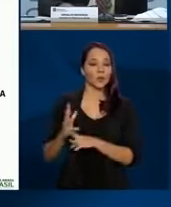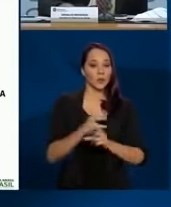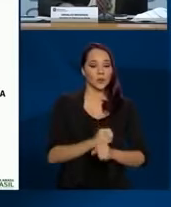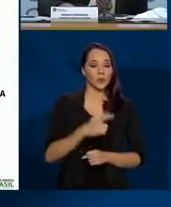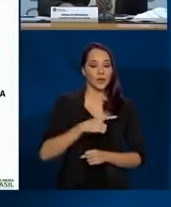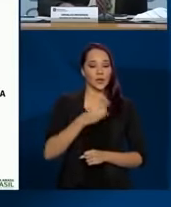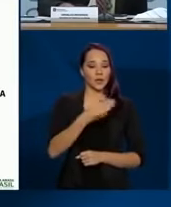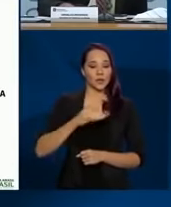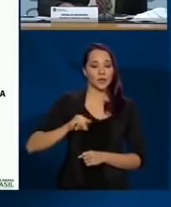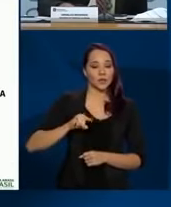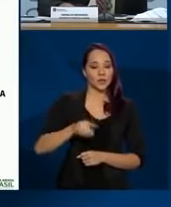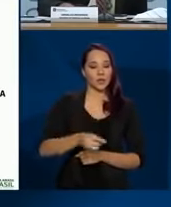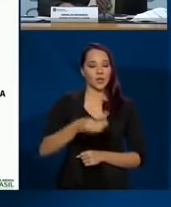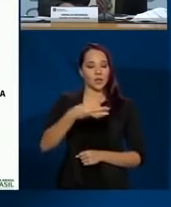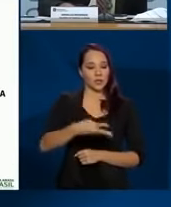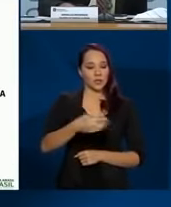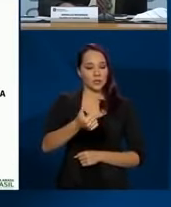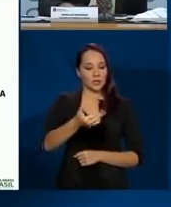temos